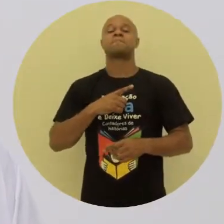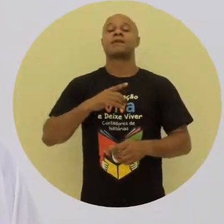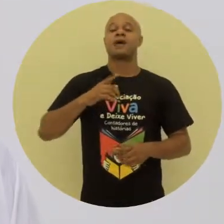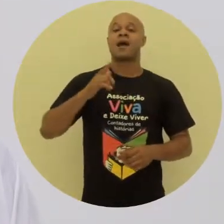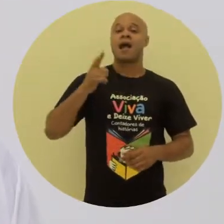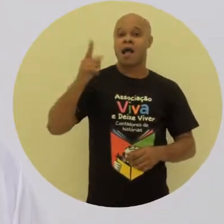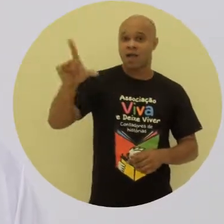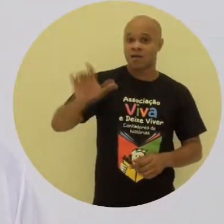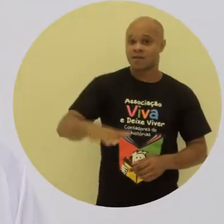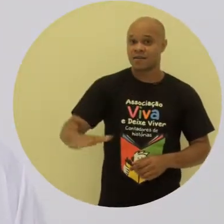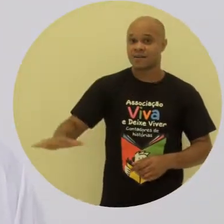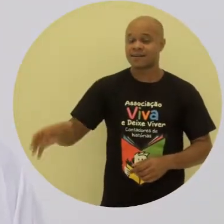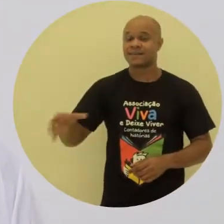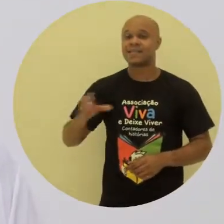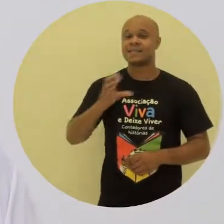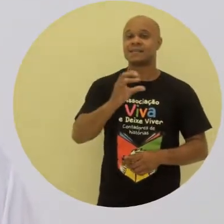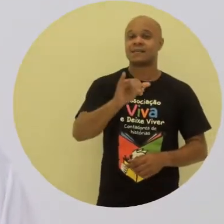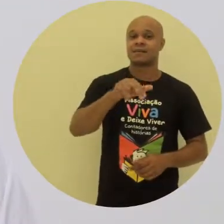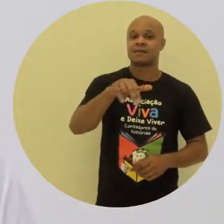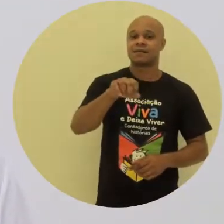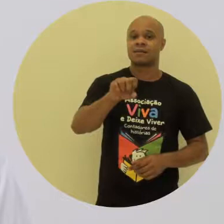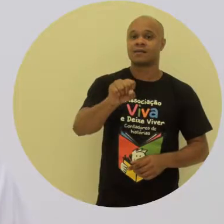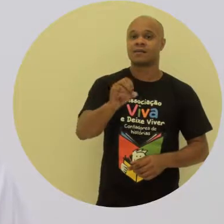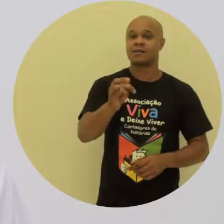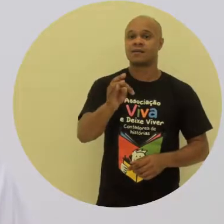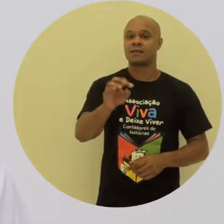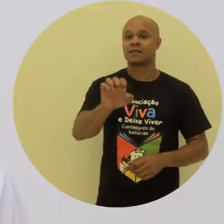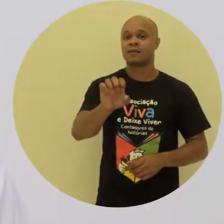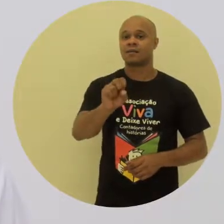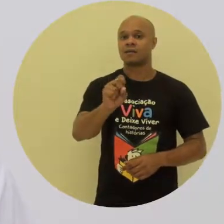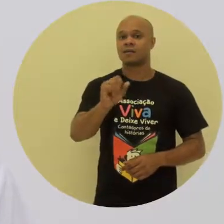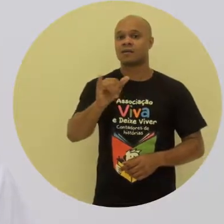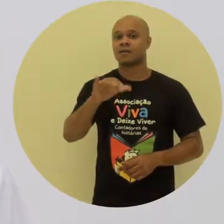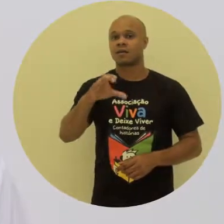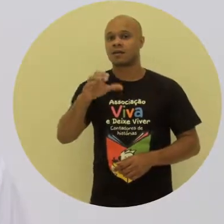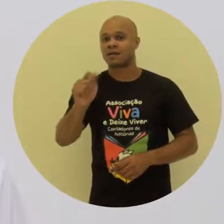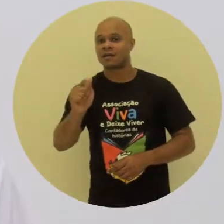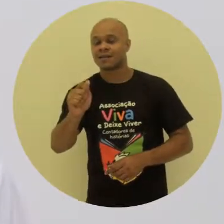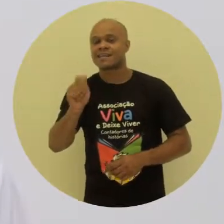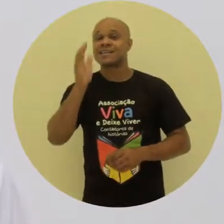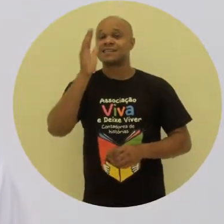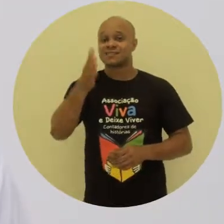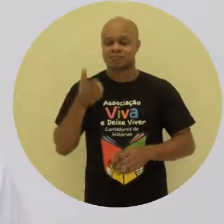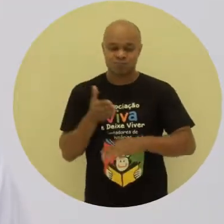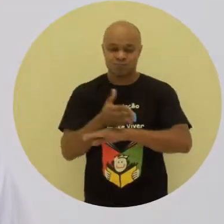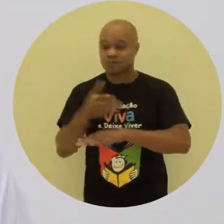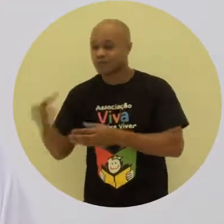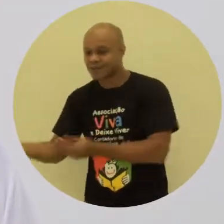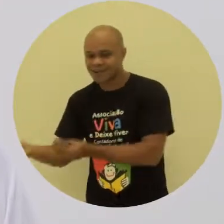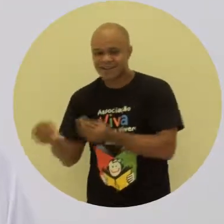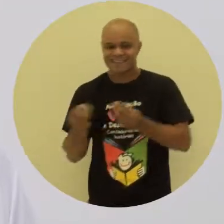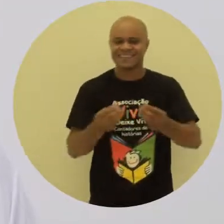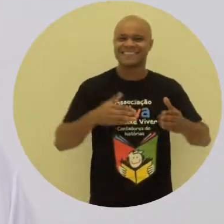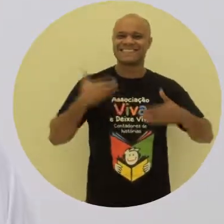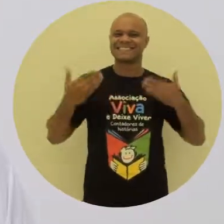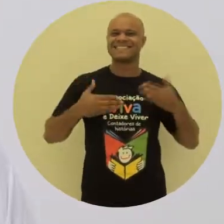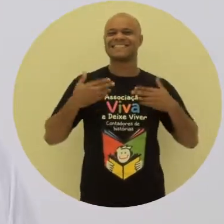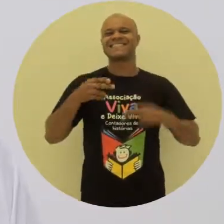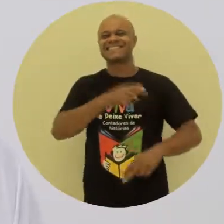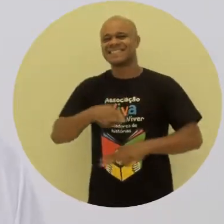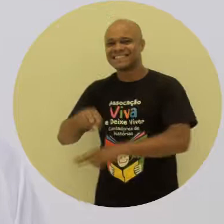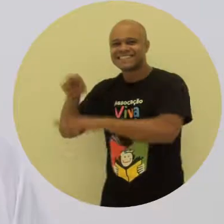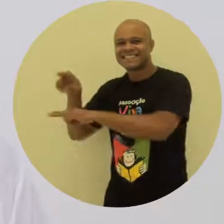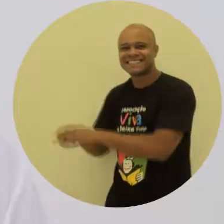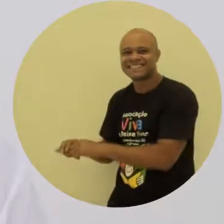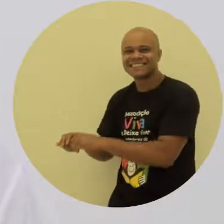criança. A criança sinestésica é aquela que você vai entrar e ela já vai te receber com muita alegria, ela vai